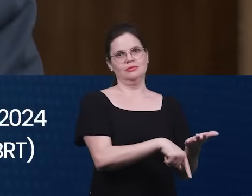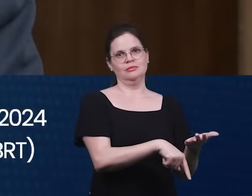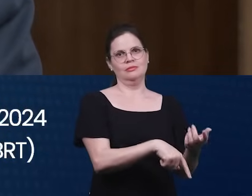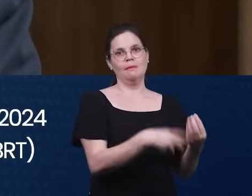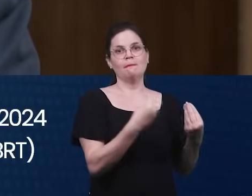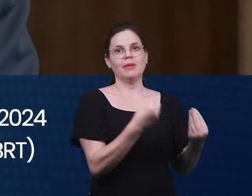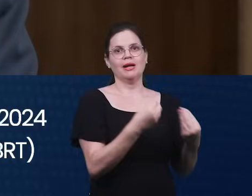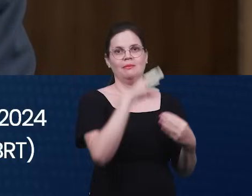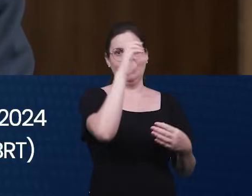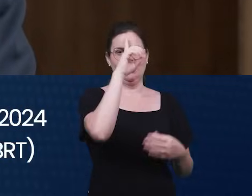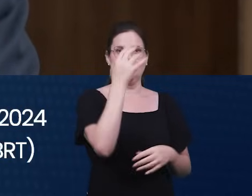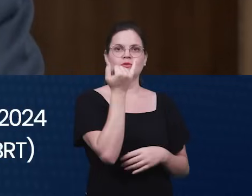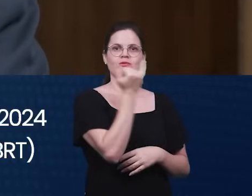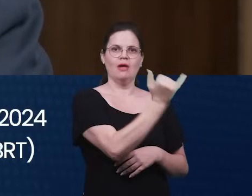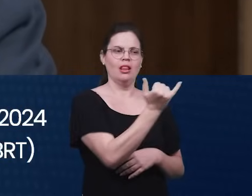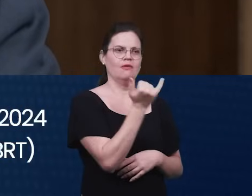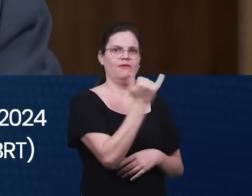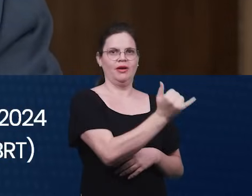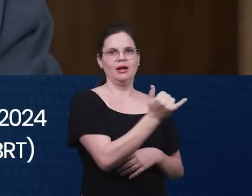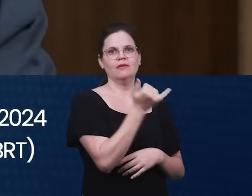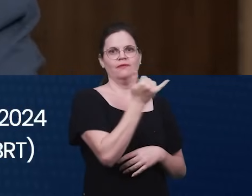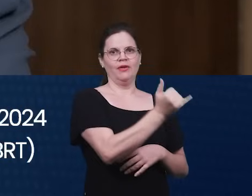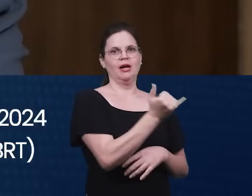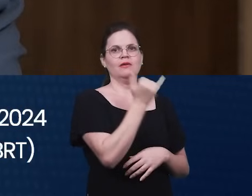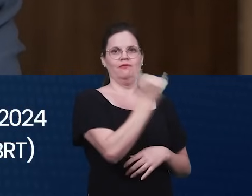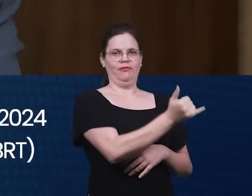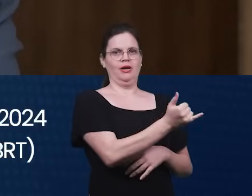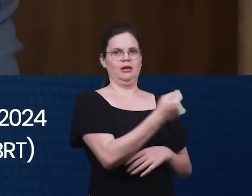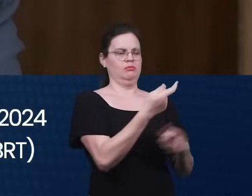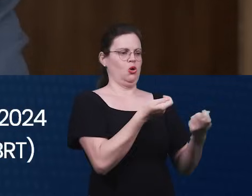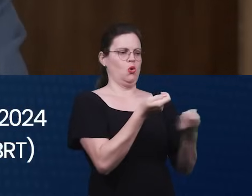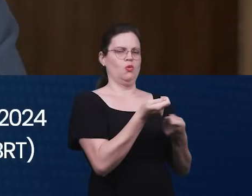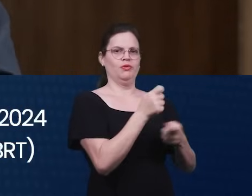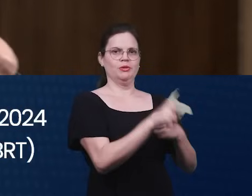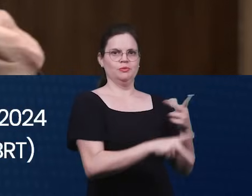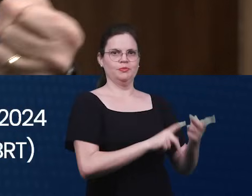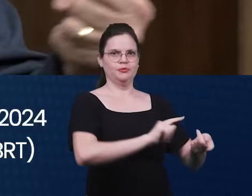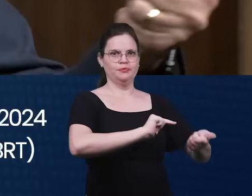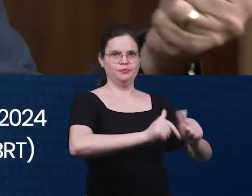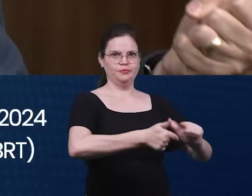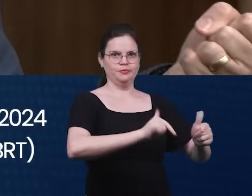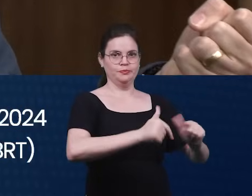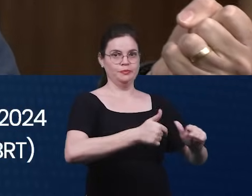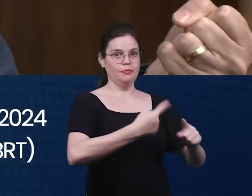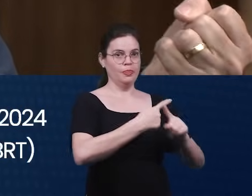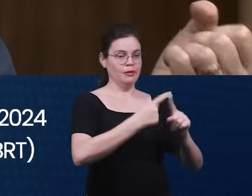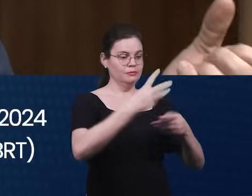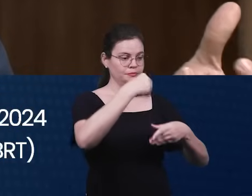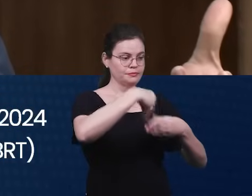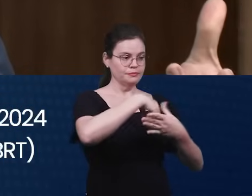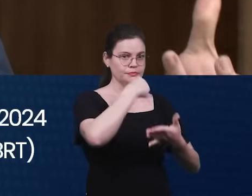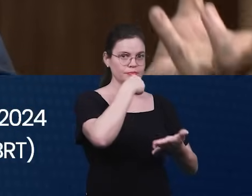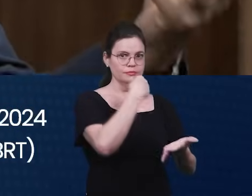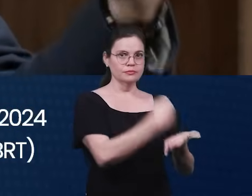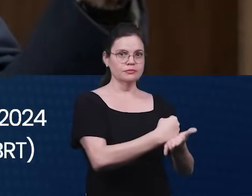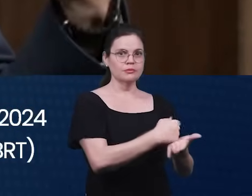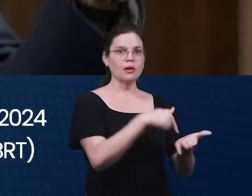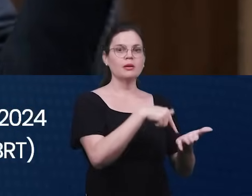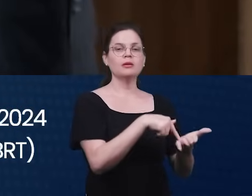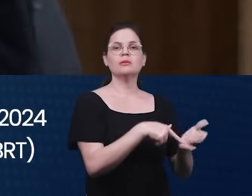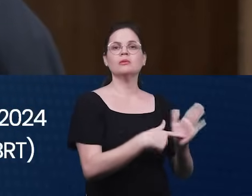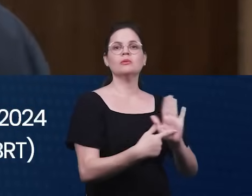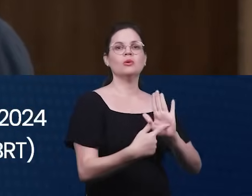manifesta e ele pudesse falar e governar o seu povo mas nós vemos no velho testamento as